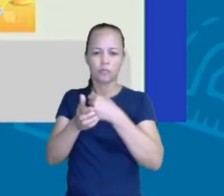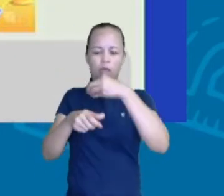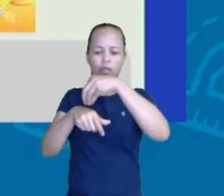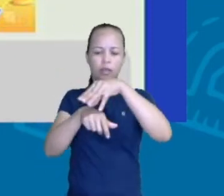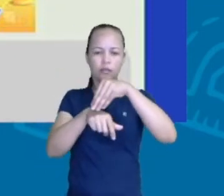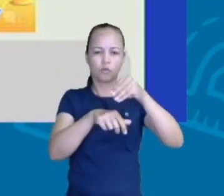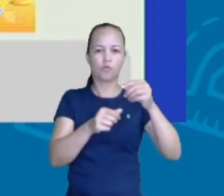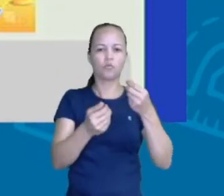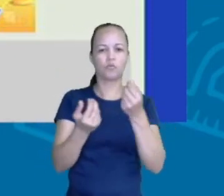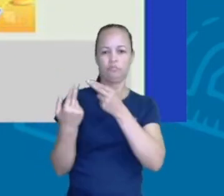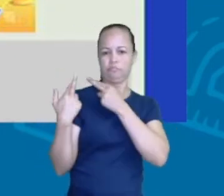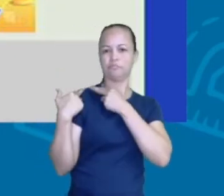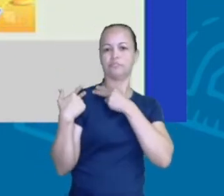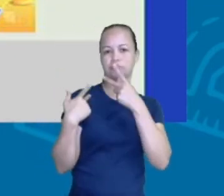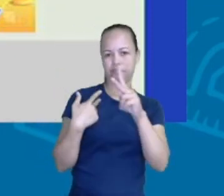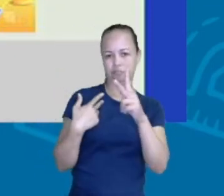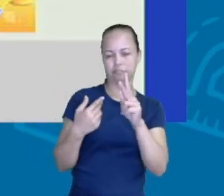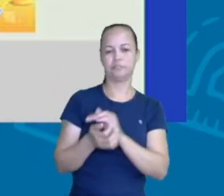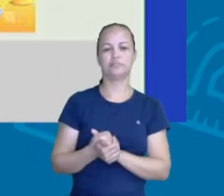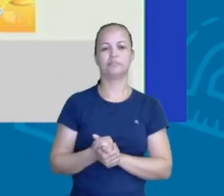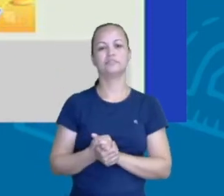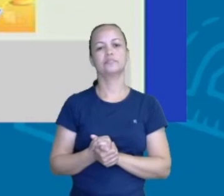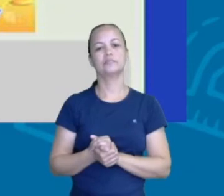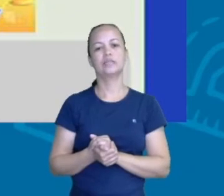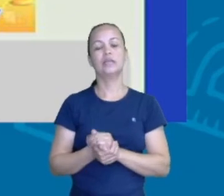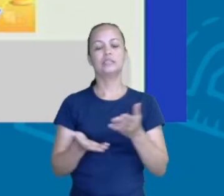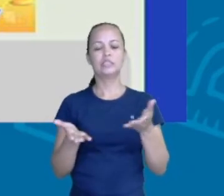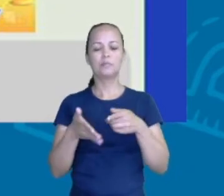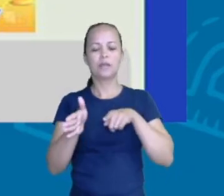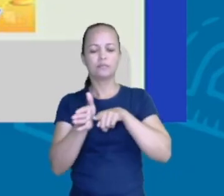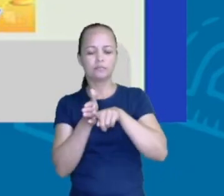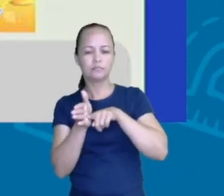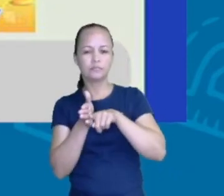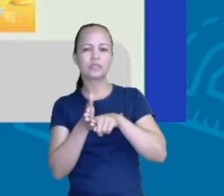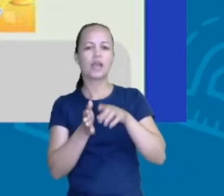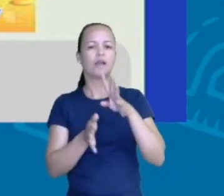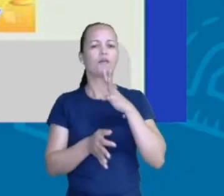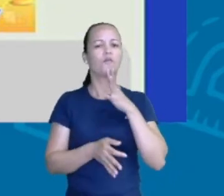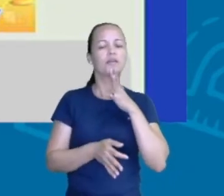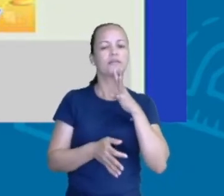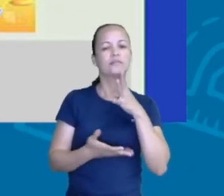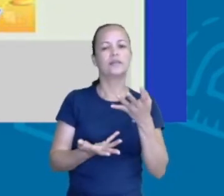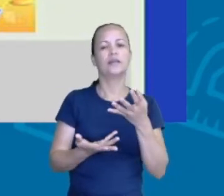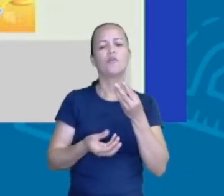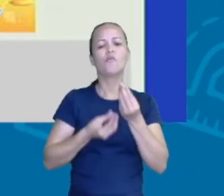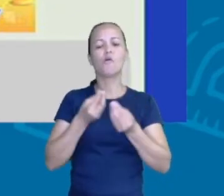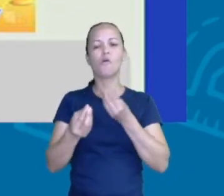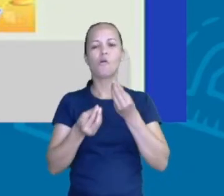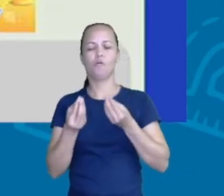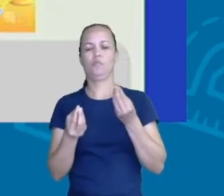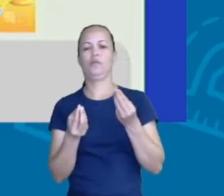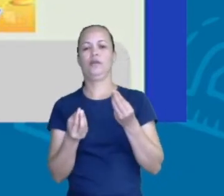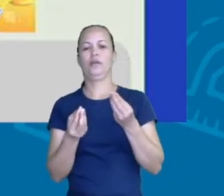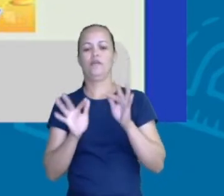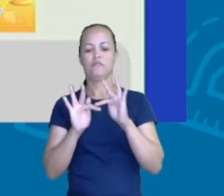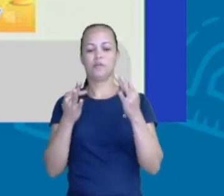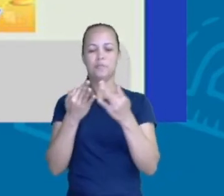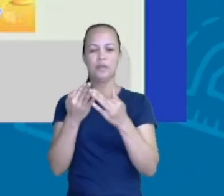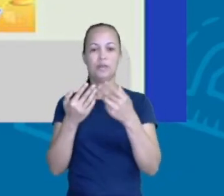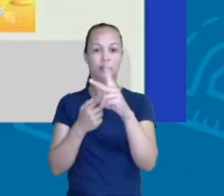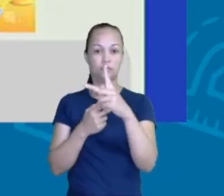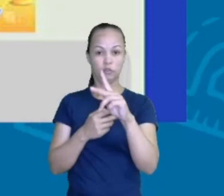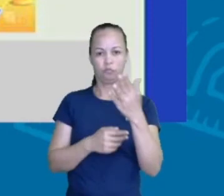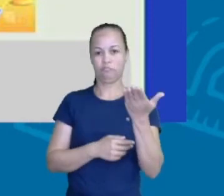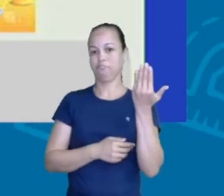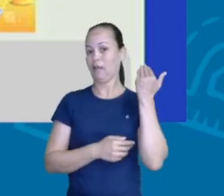responsável. E também é um momento de você investigar e conhecer como eram seus familiares no passado.